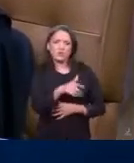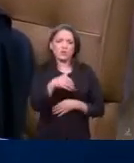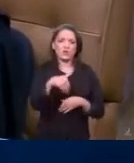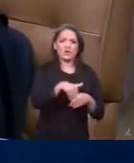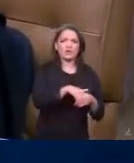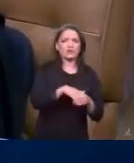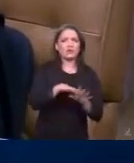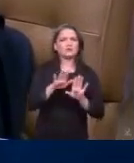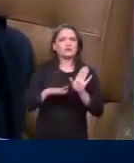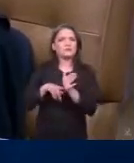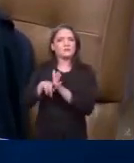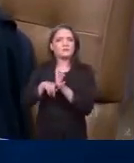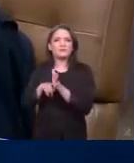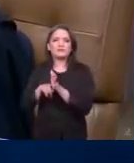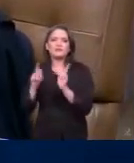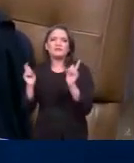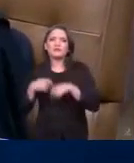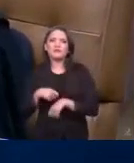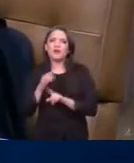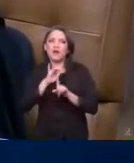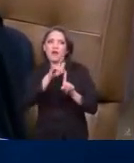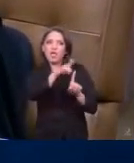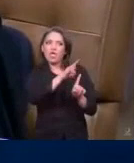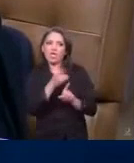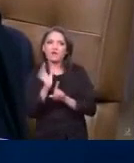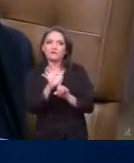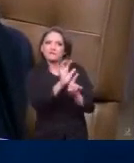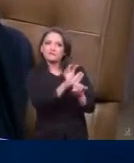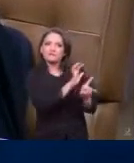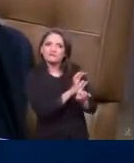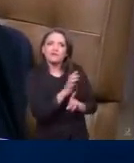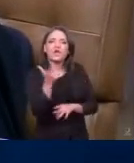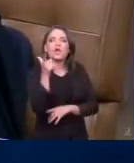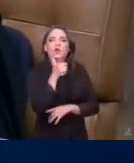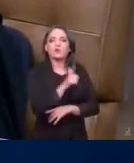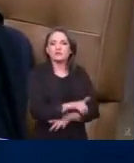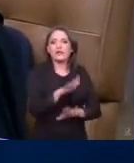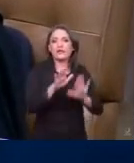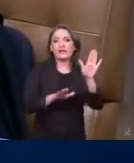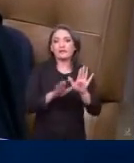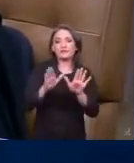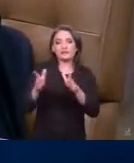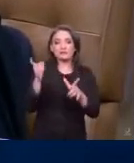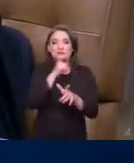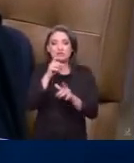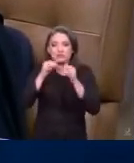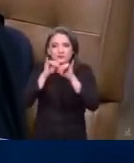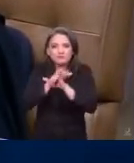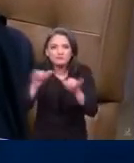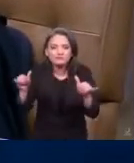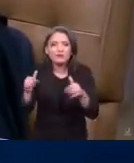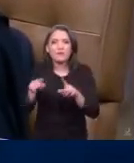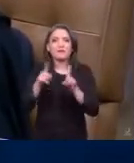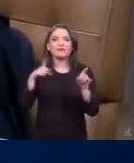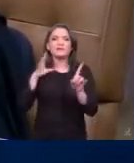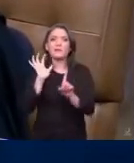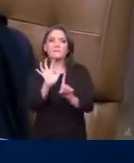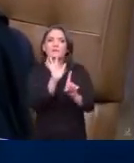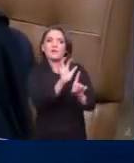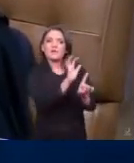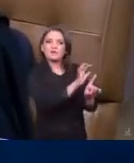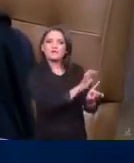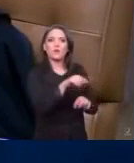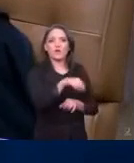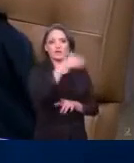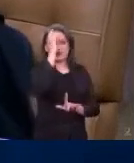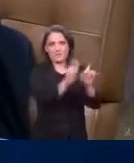porque nunca foi previsto na Constituição Federal esse tal de poder moderador.